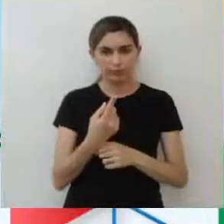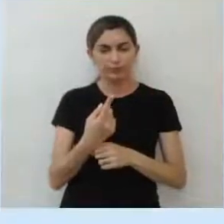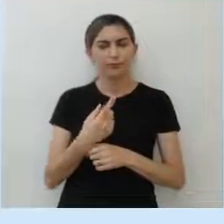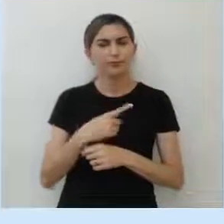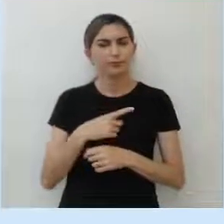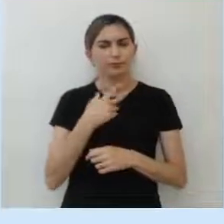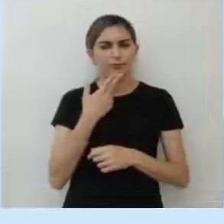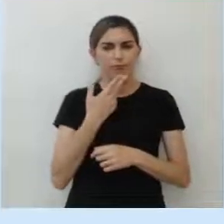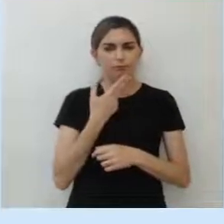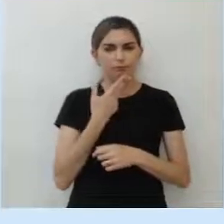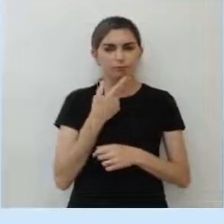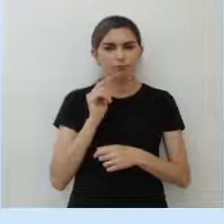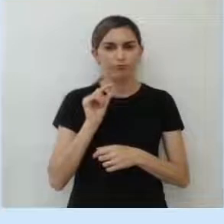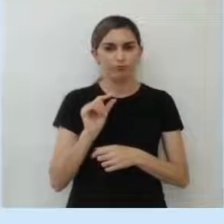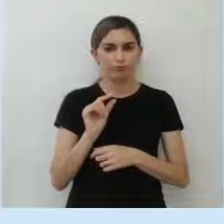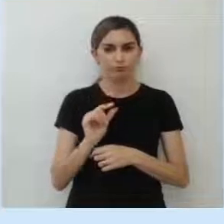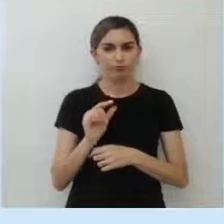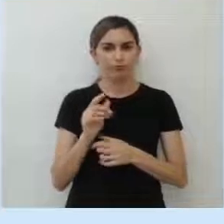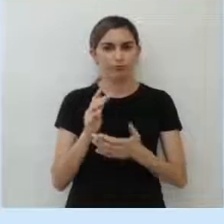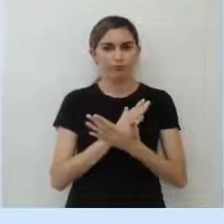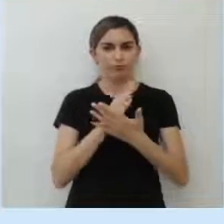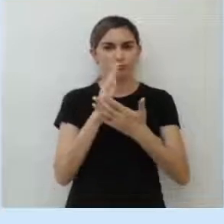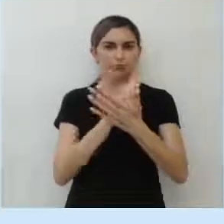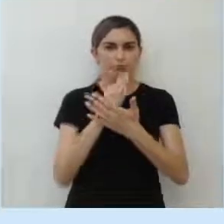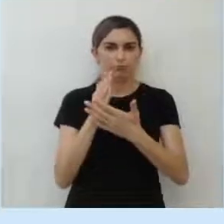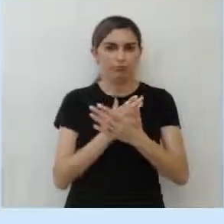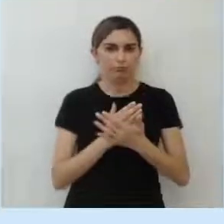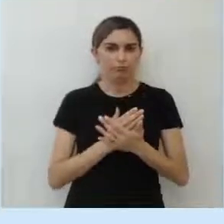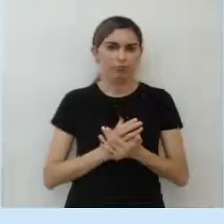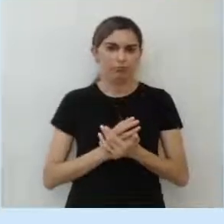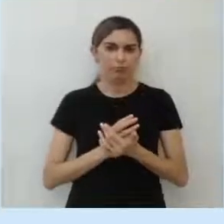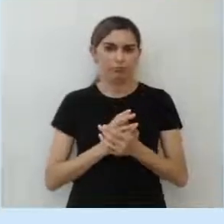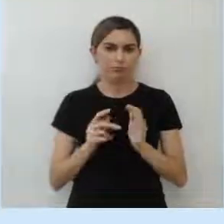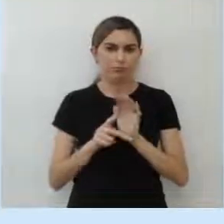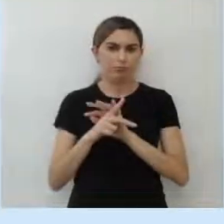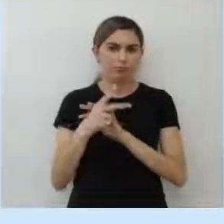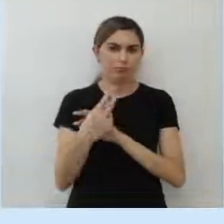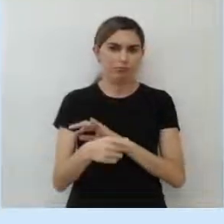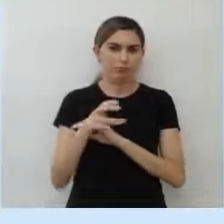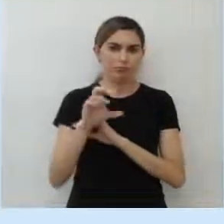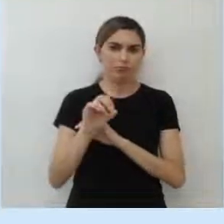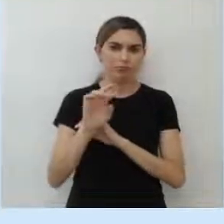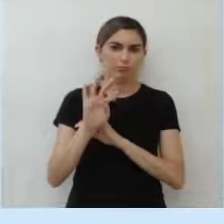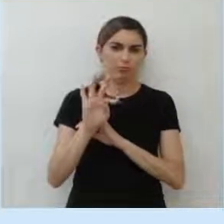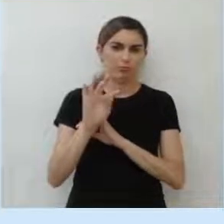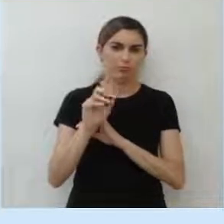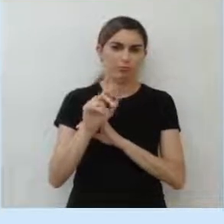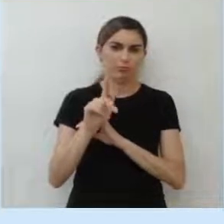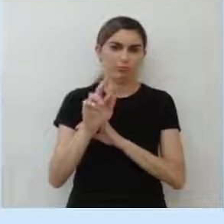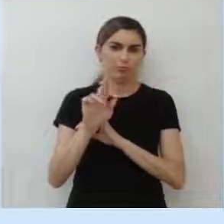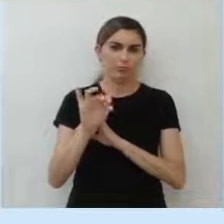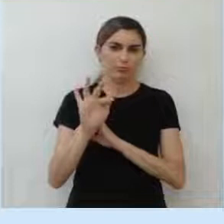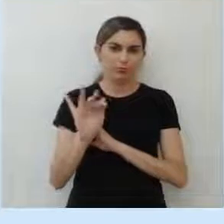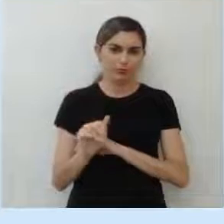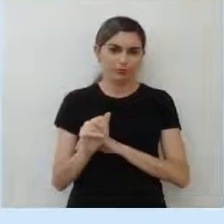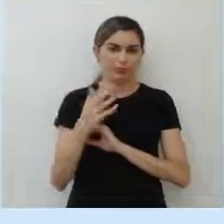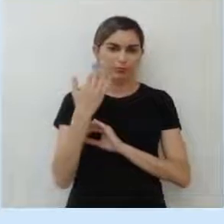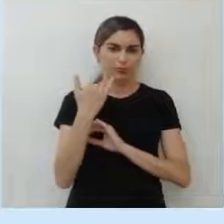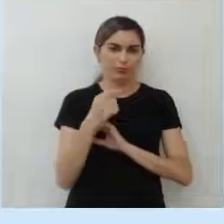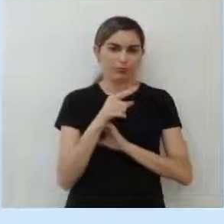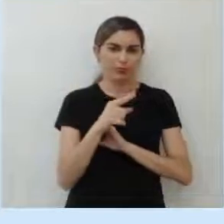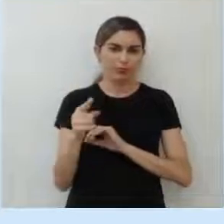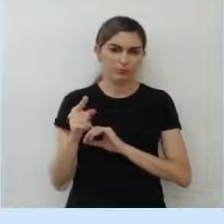gente vai falar um pouquinho aí sobre algumas questões que envolvem a ortografia, né? Porque vocês sabem, né, gente,